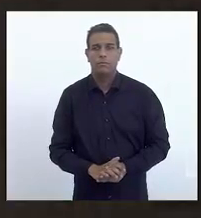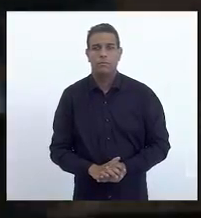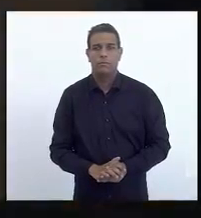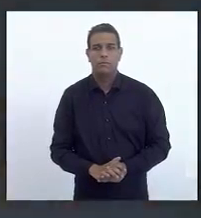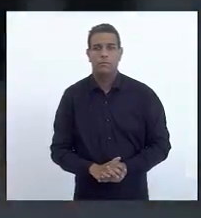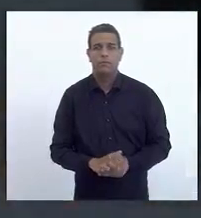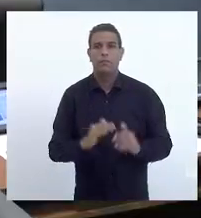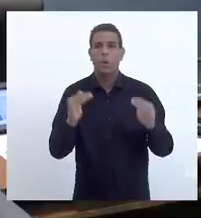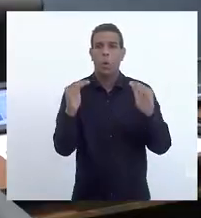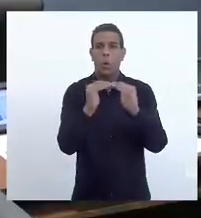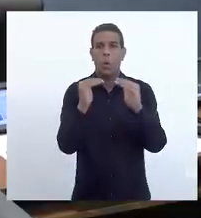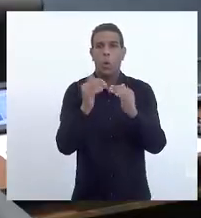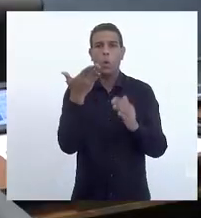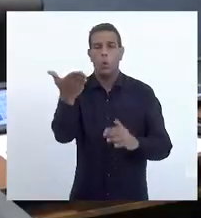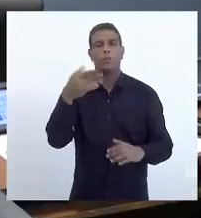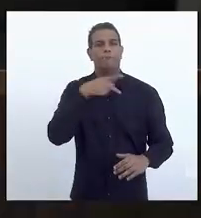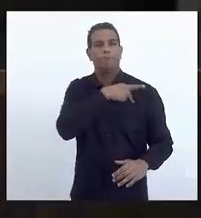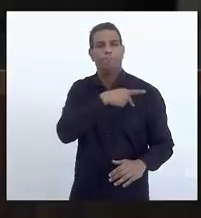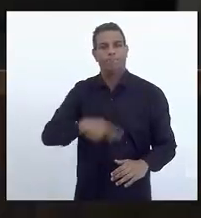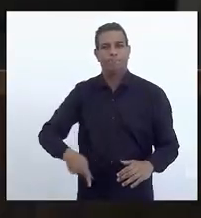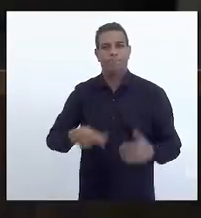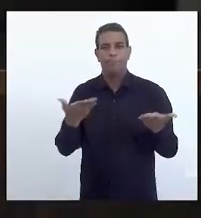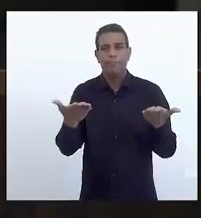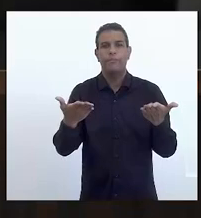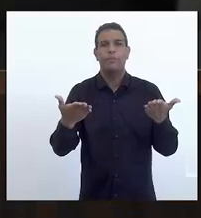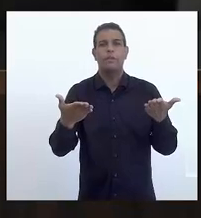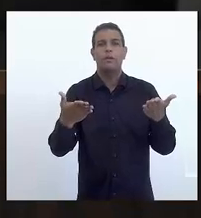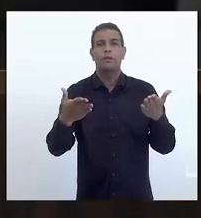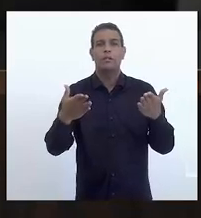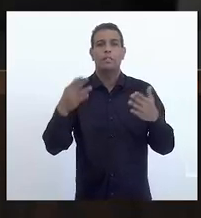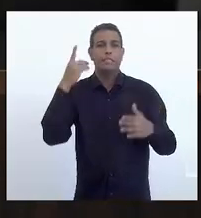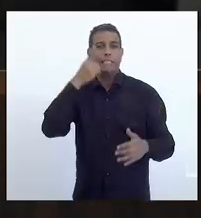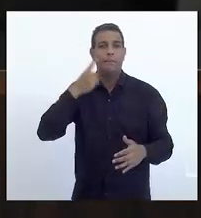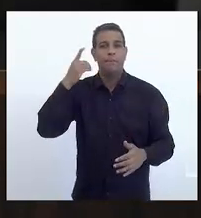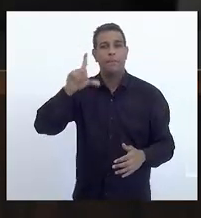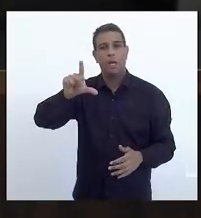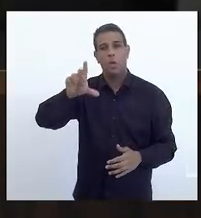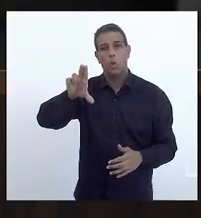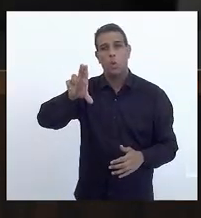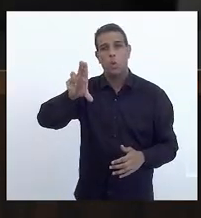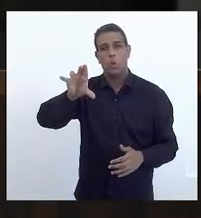Parecer favorável, senhor presidente. Pela Comissão de Saneamento, deputada Lucinha.